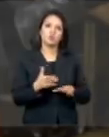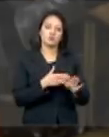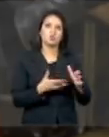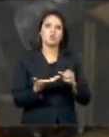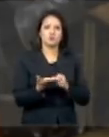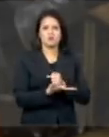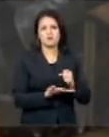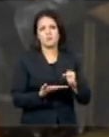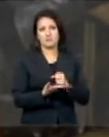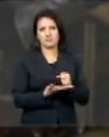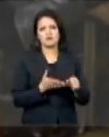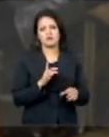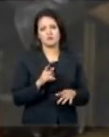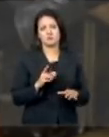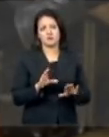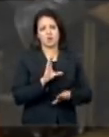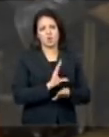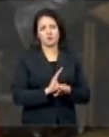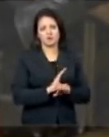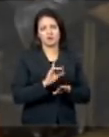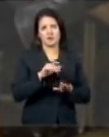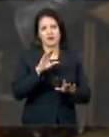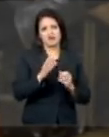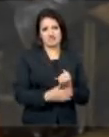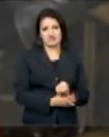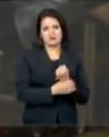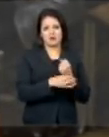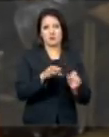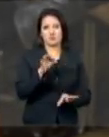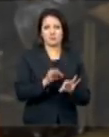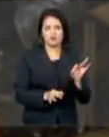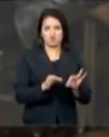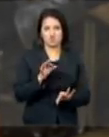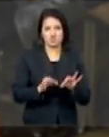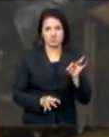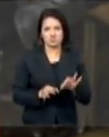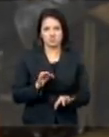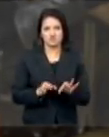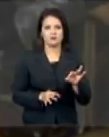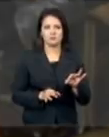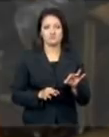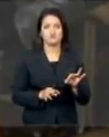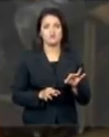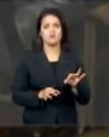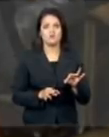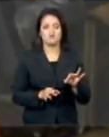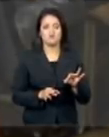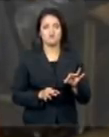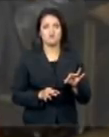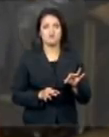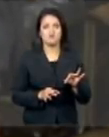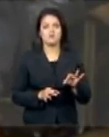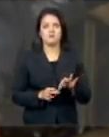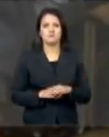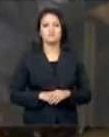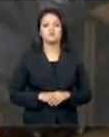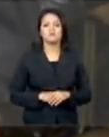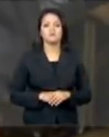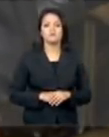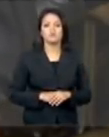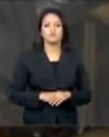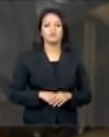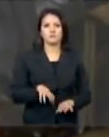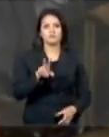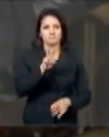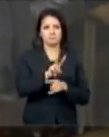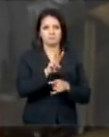repeti los segurança jurídica no seu aspecto objetivo em que falava jj gomes canotilho proteção